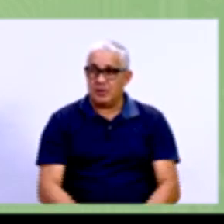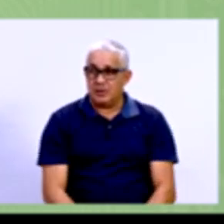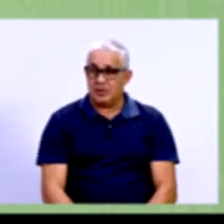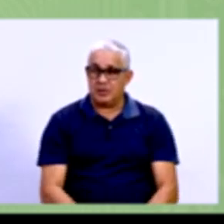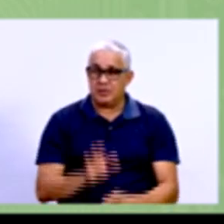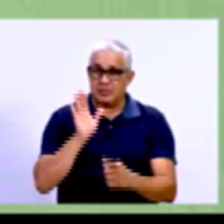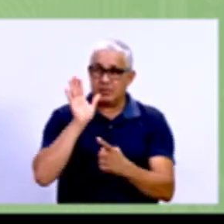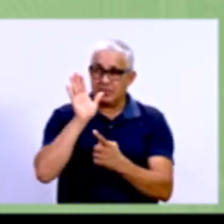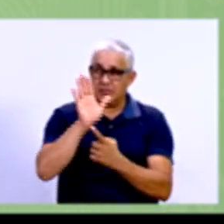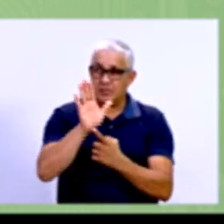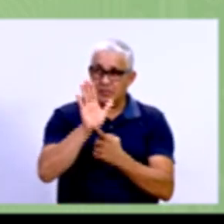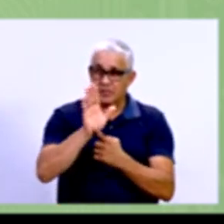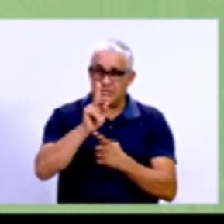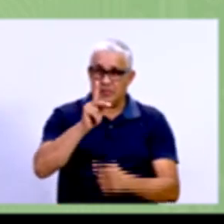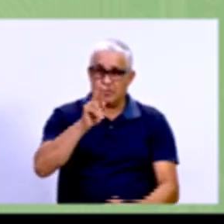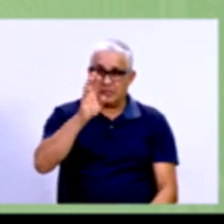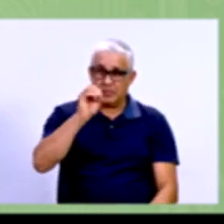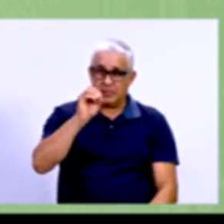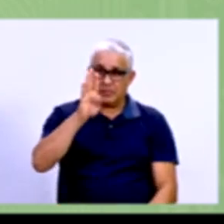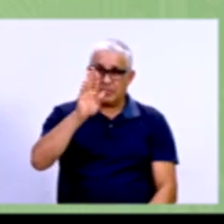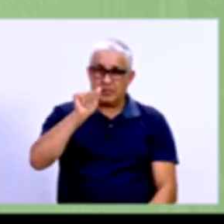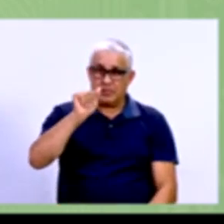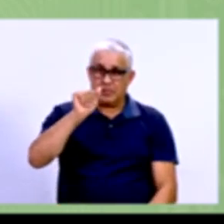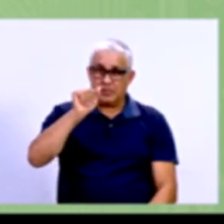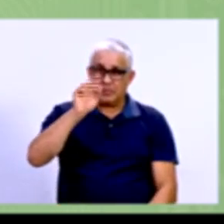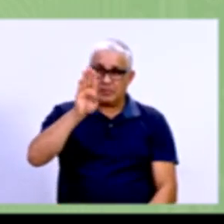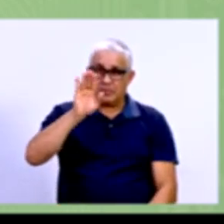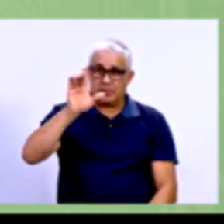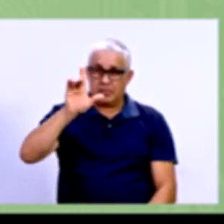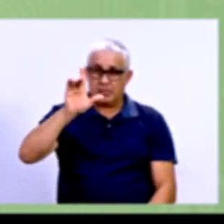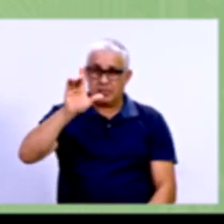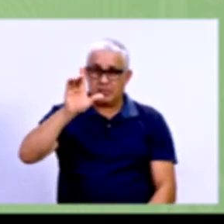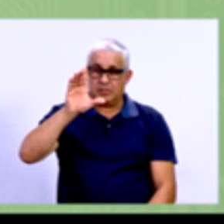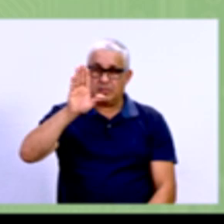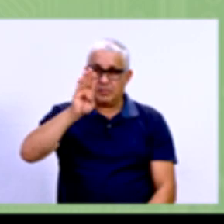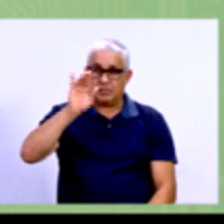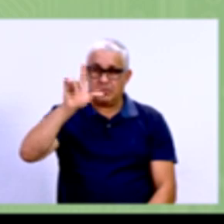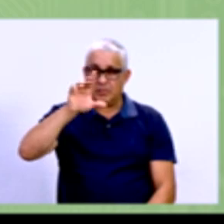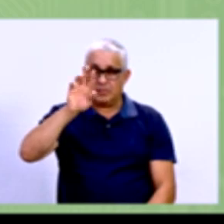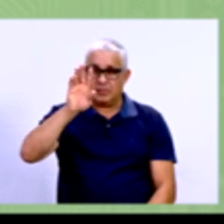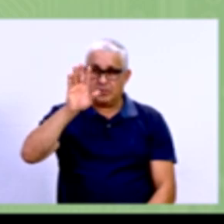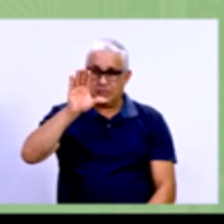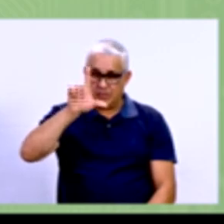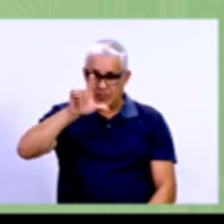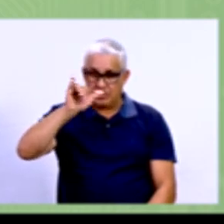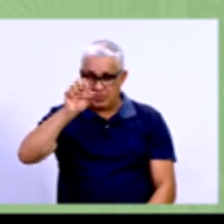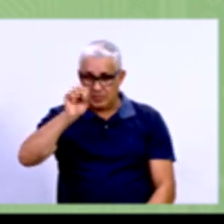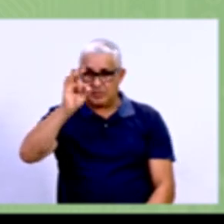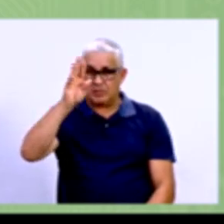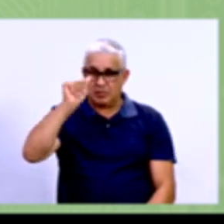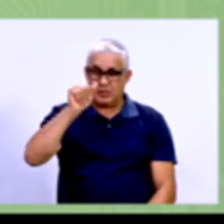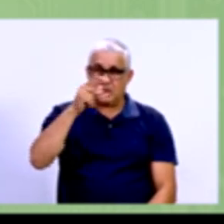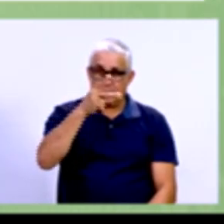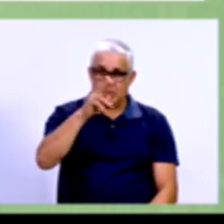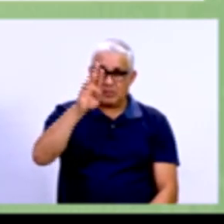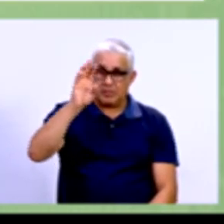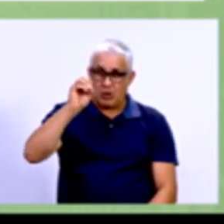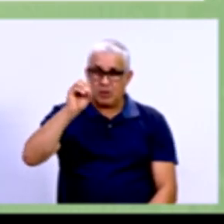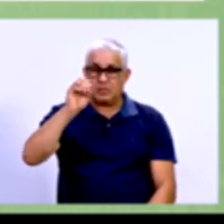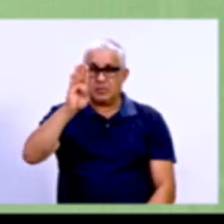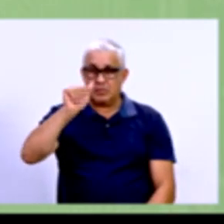as amostras probabilísticas, tá, pessoal? As não probabilísticas a gente não vê tanto, é mais as probabilísticas